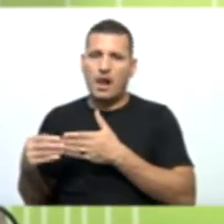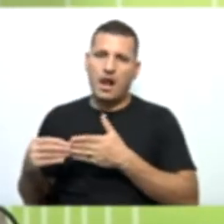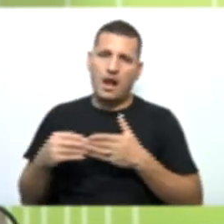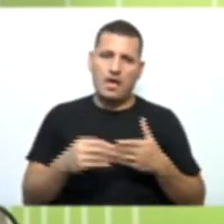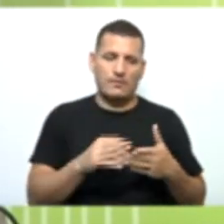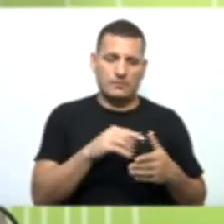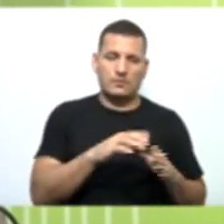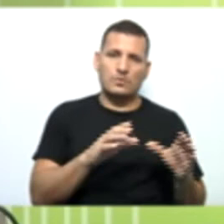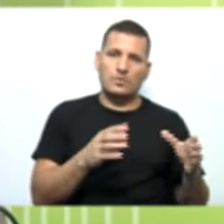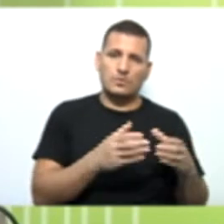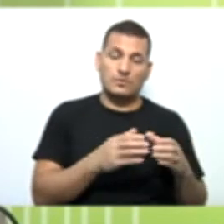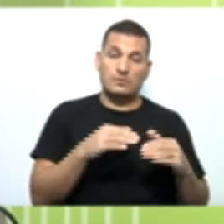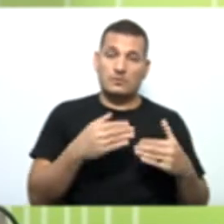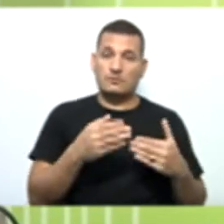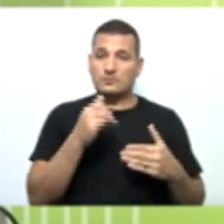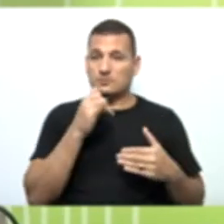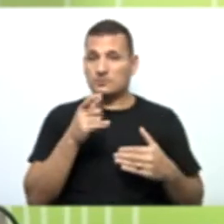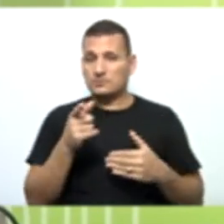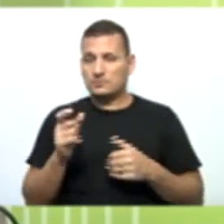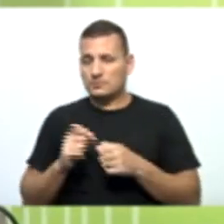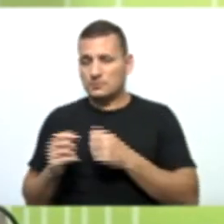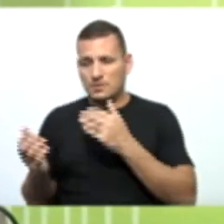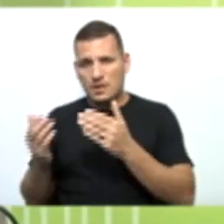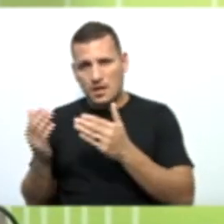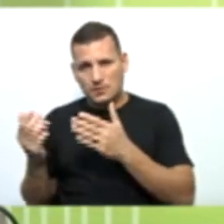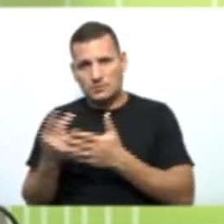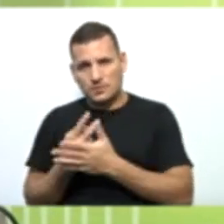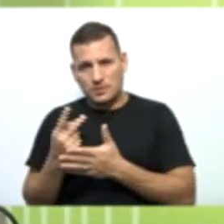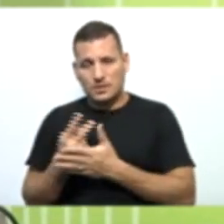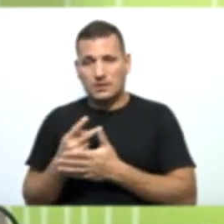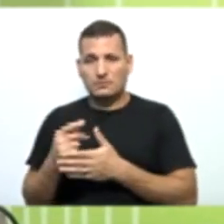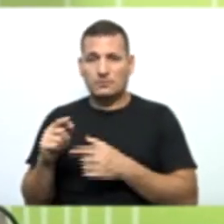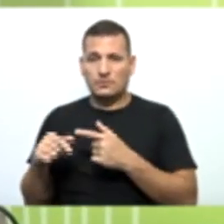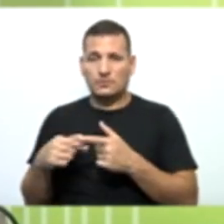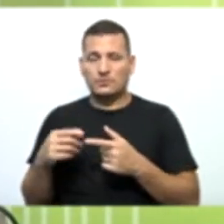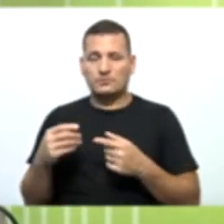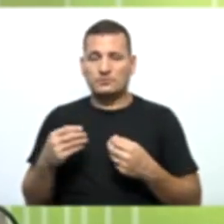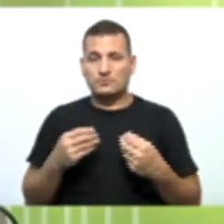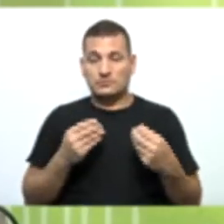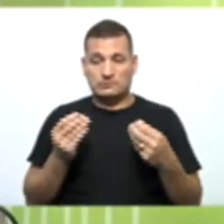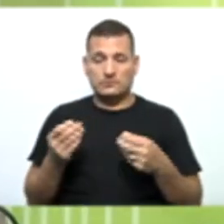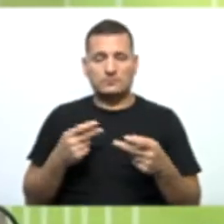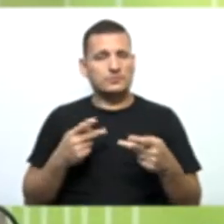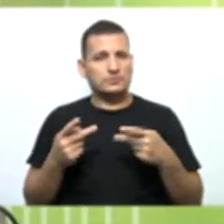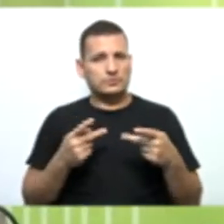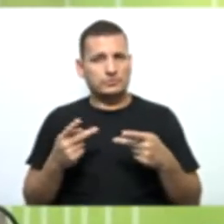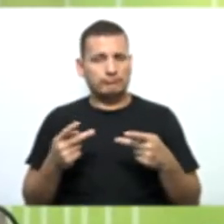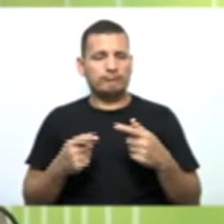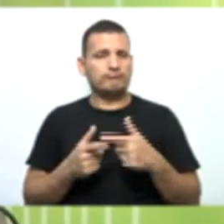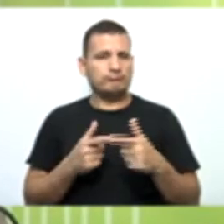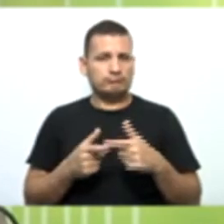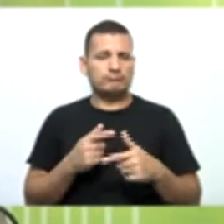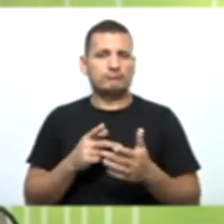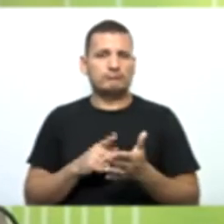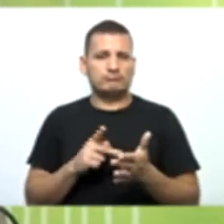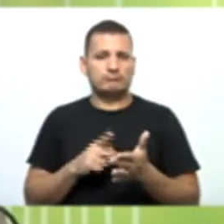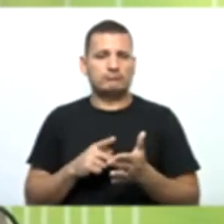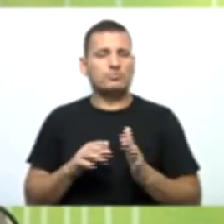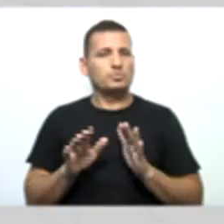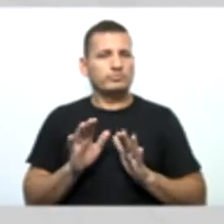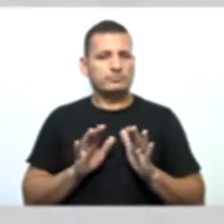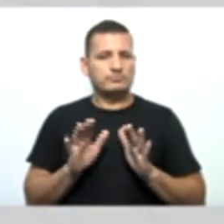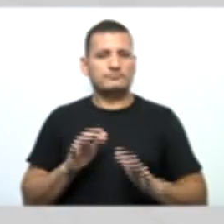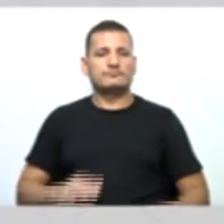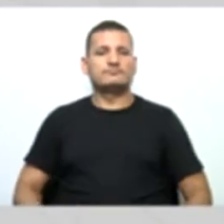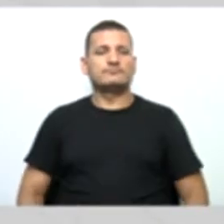análise errada, ó, problema vai estar lá na hora de entregar o projeto. Então, tome muito cuidado com isso daí, certo?